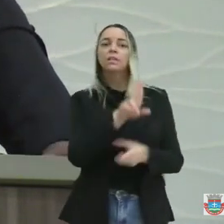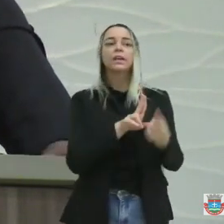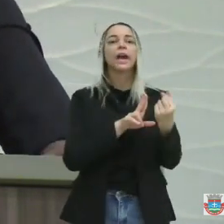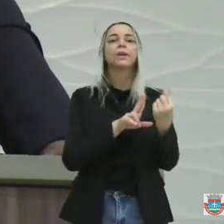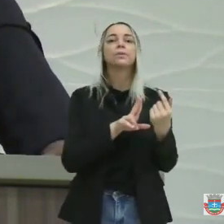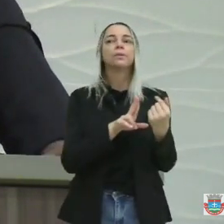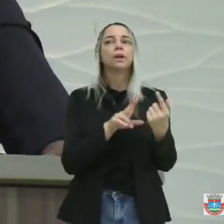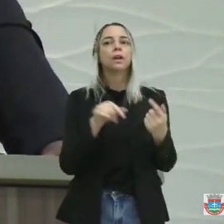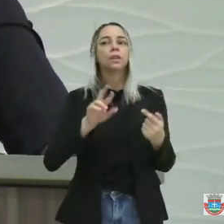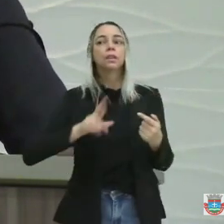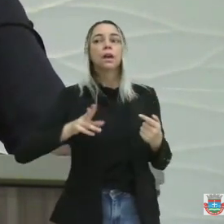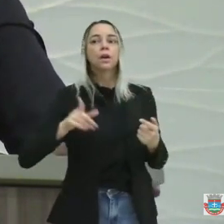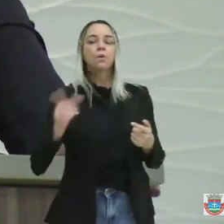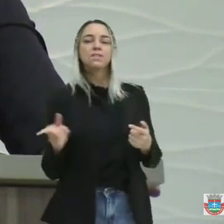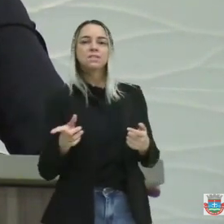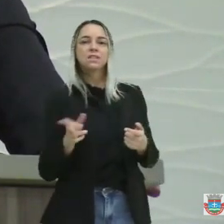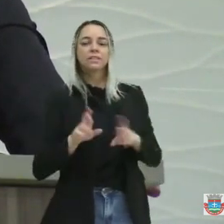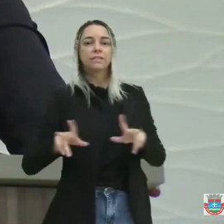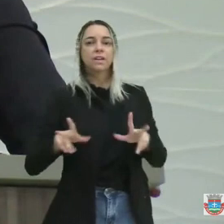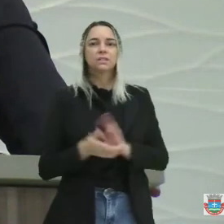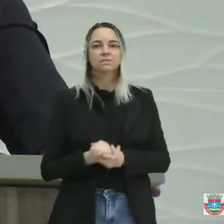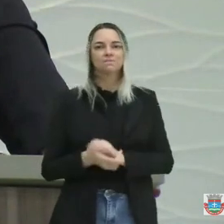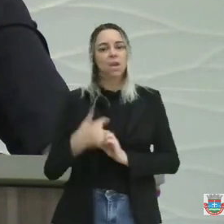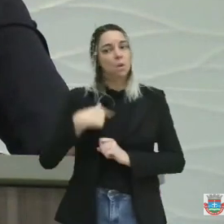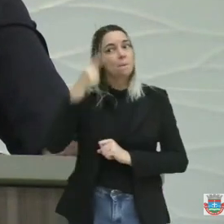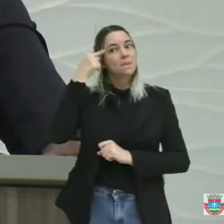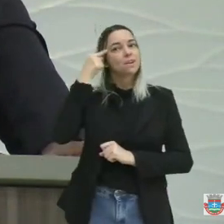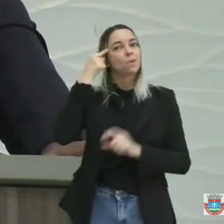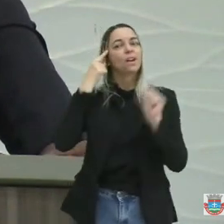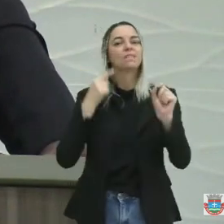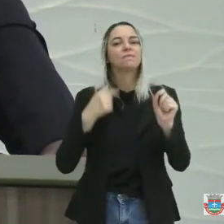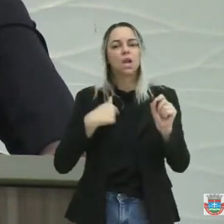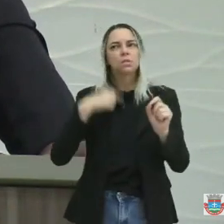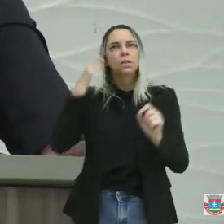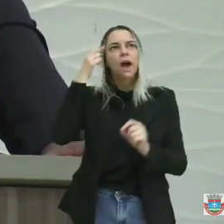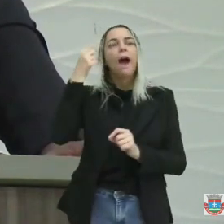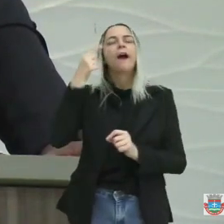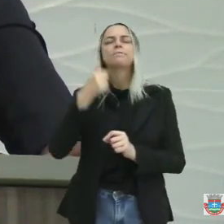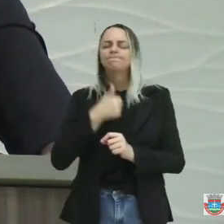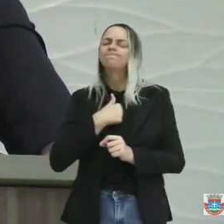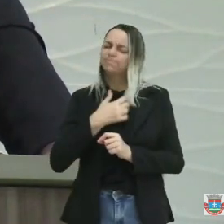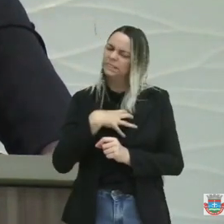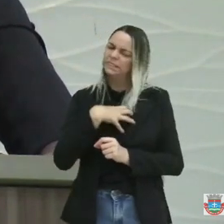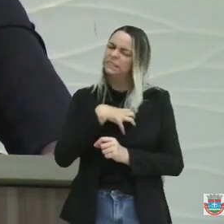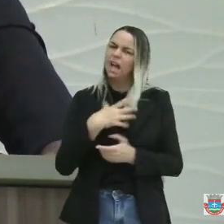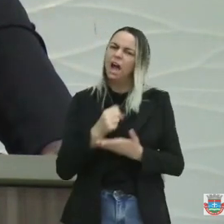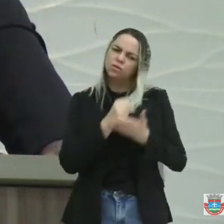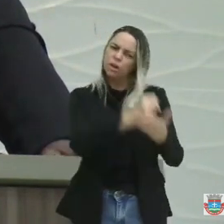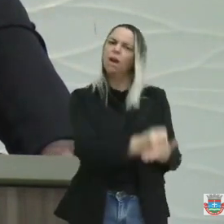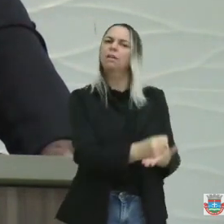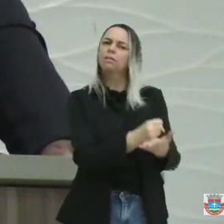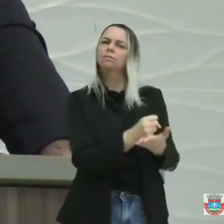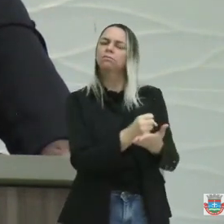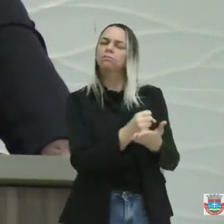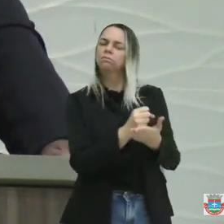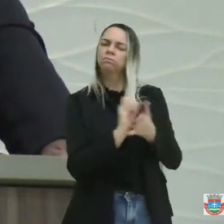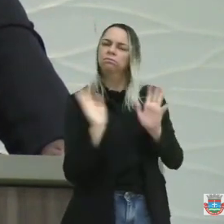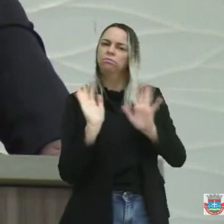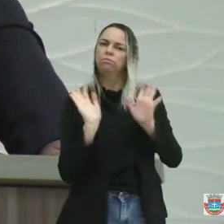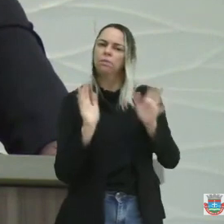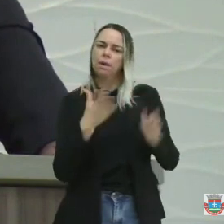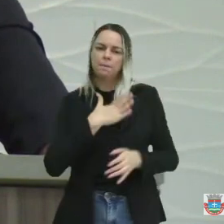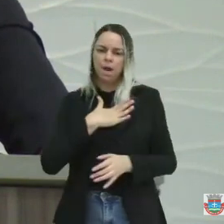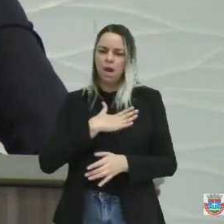esse. Então, a minha intenção sempre foi e sempre será ajudar o